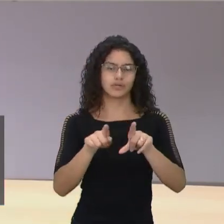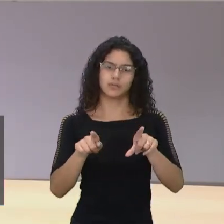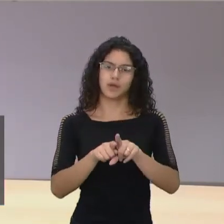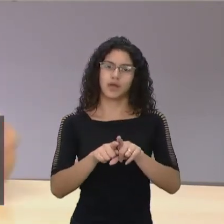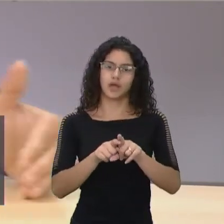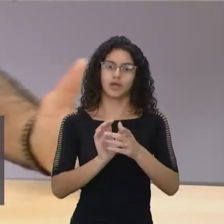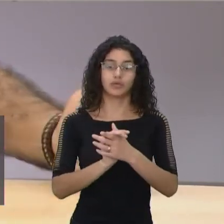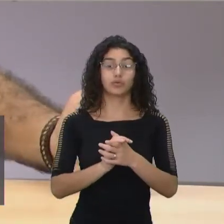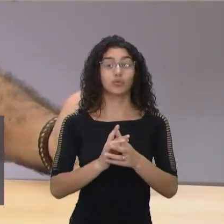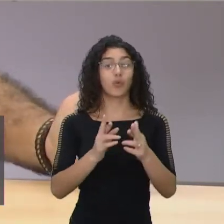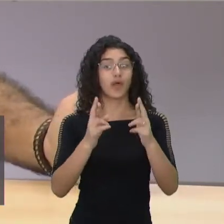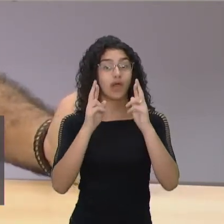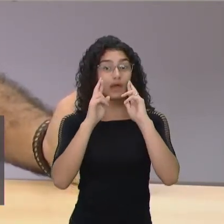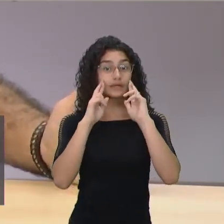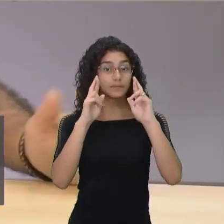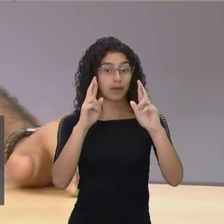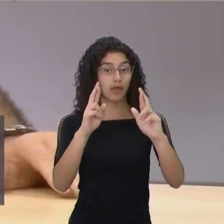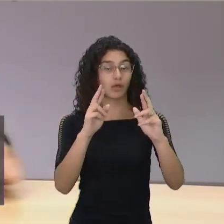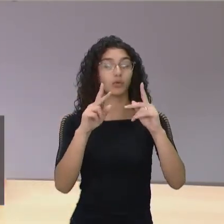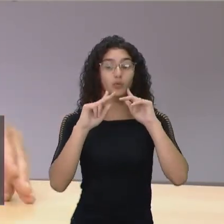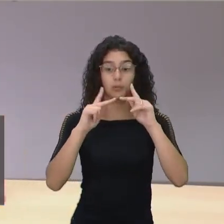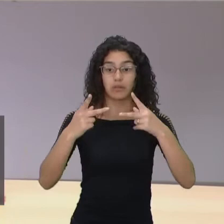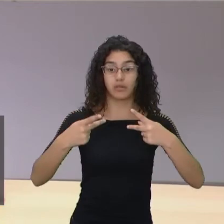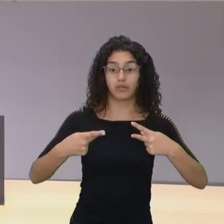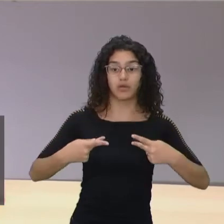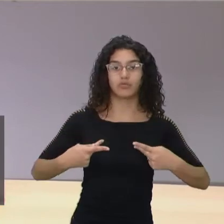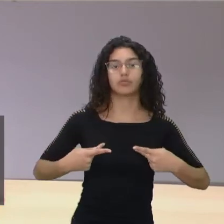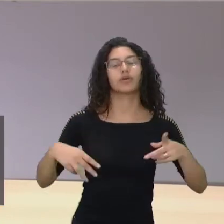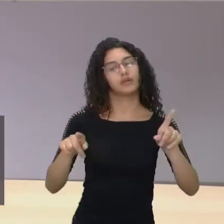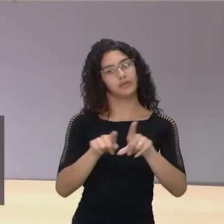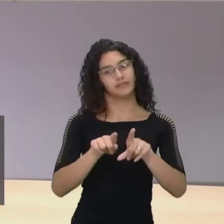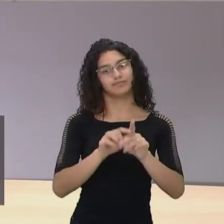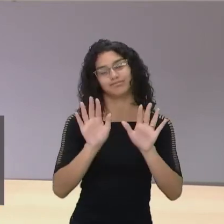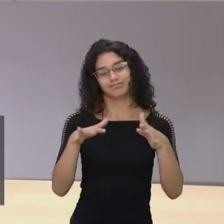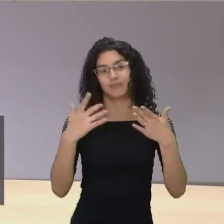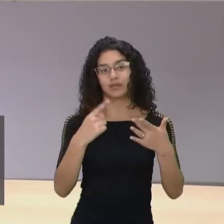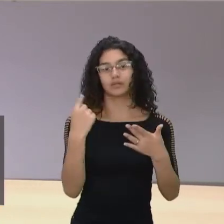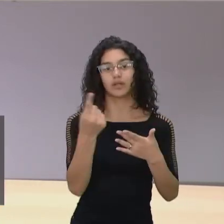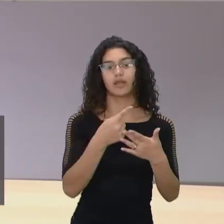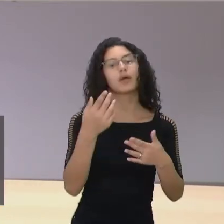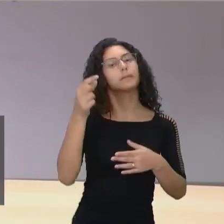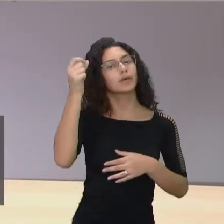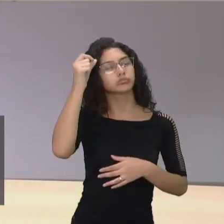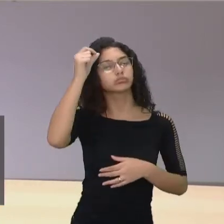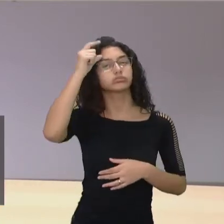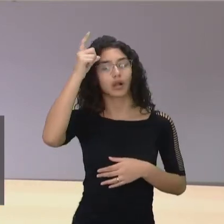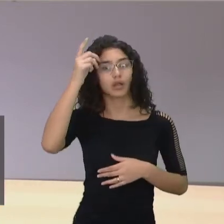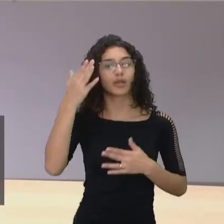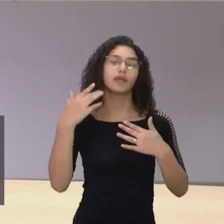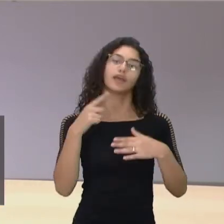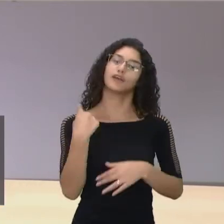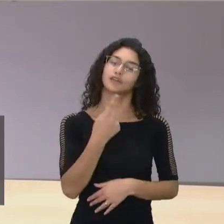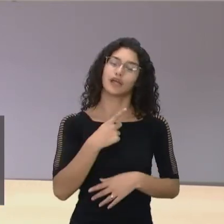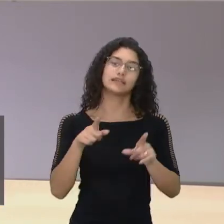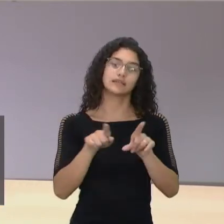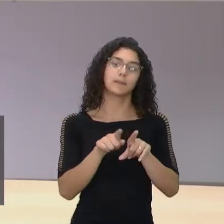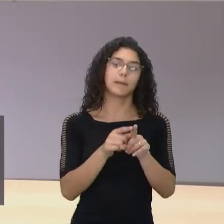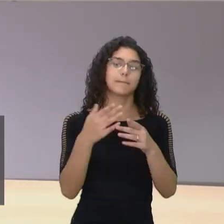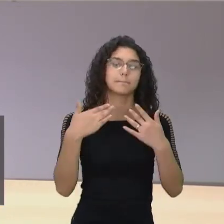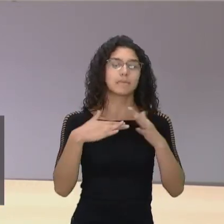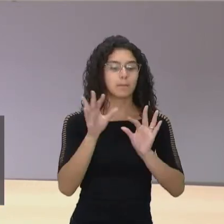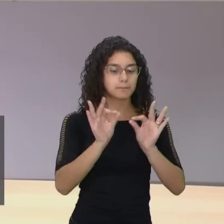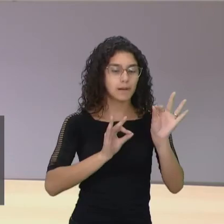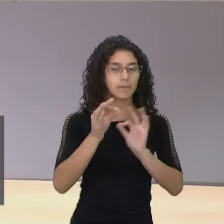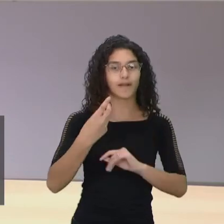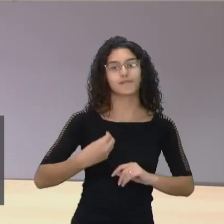tolerância, da questão humanística. Então, simultaneamente, a gente fica mais inteligente e a gente fica mais bem